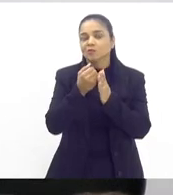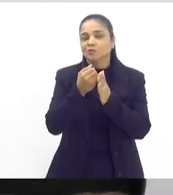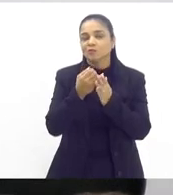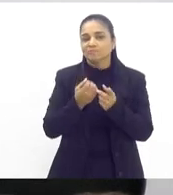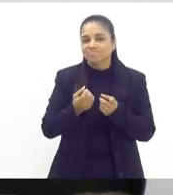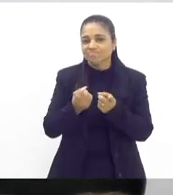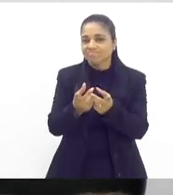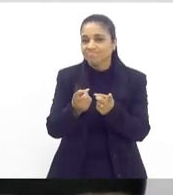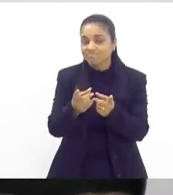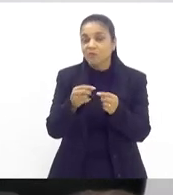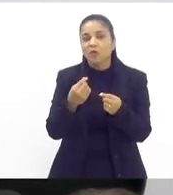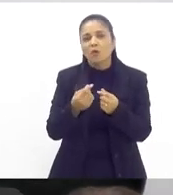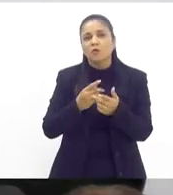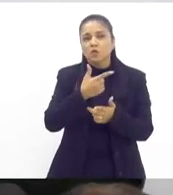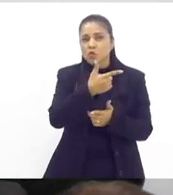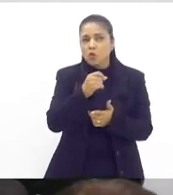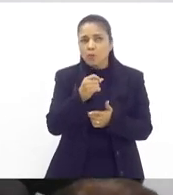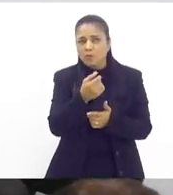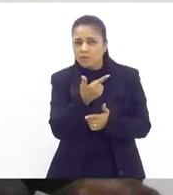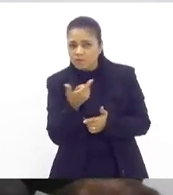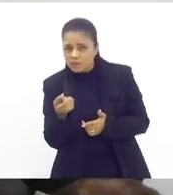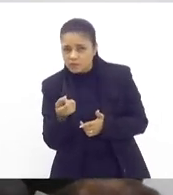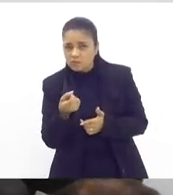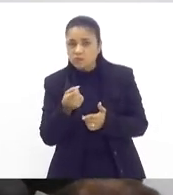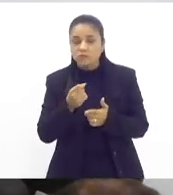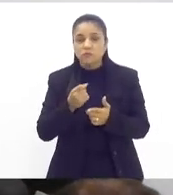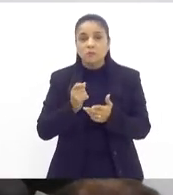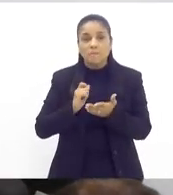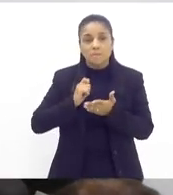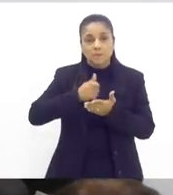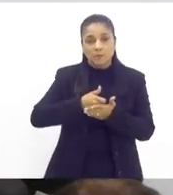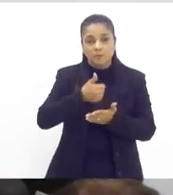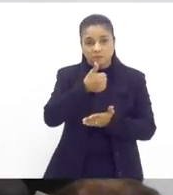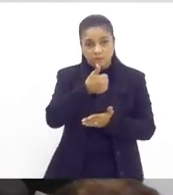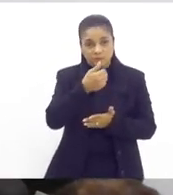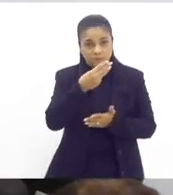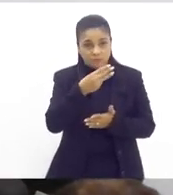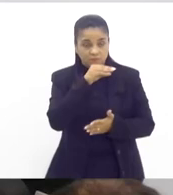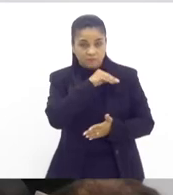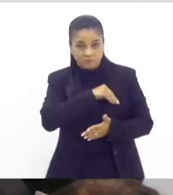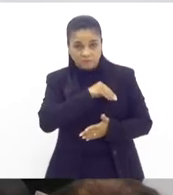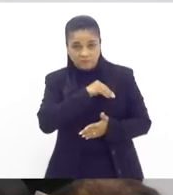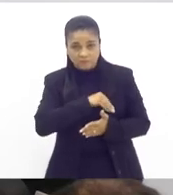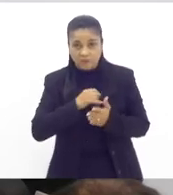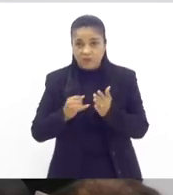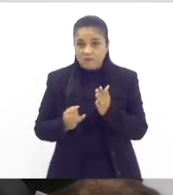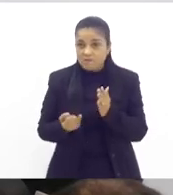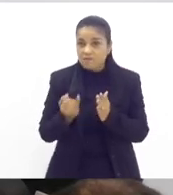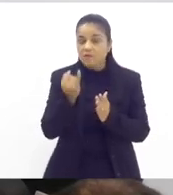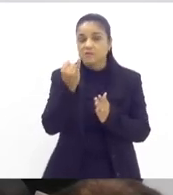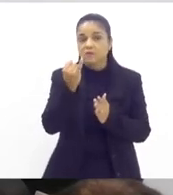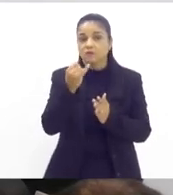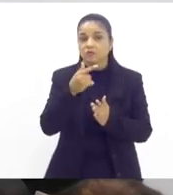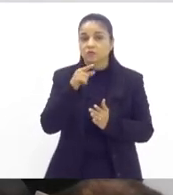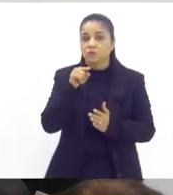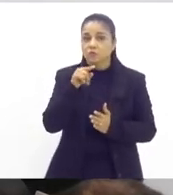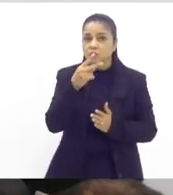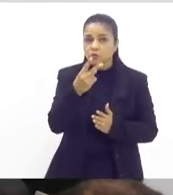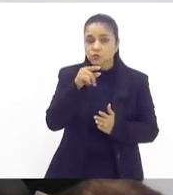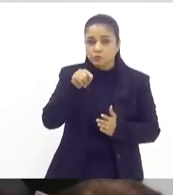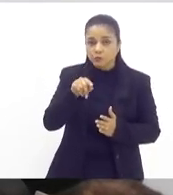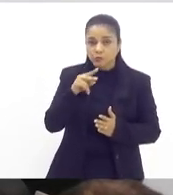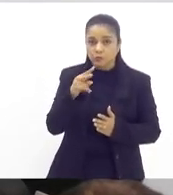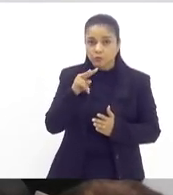2020 foram pagos o nosso 13º dos servidores públicos com alto de infração de 2,2 bilhões. E foi